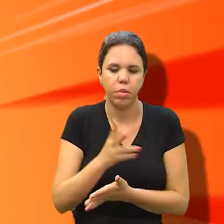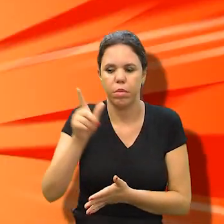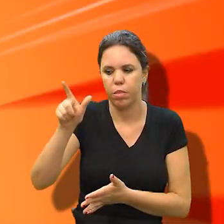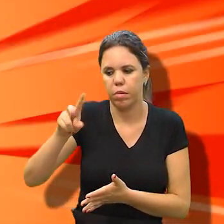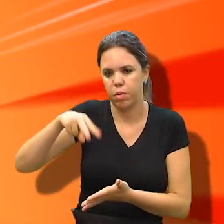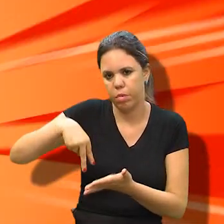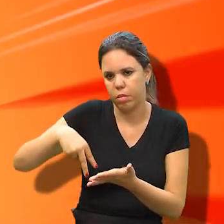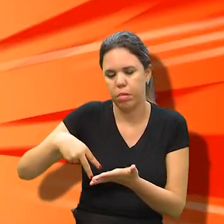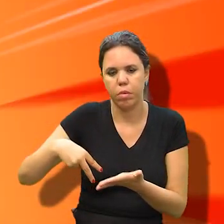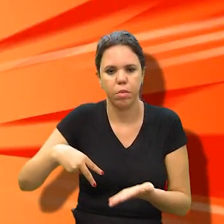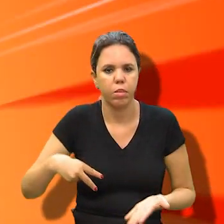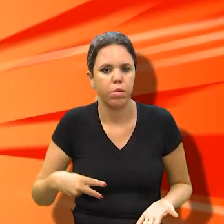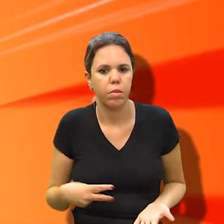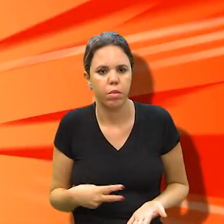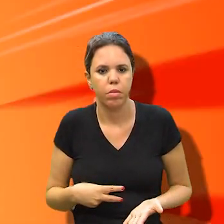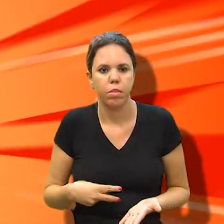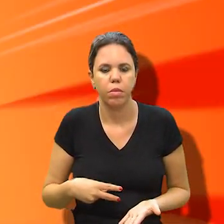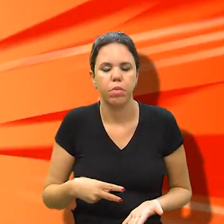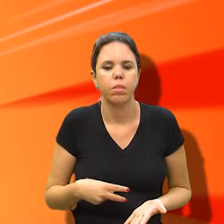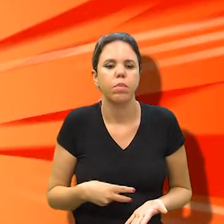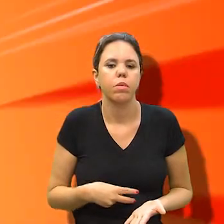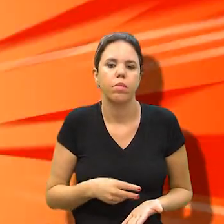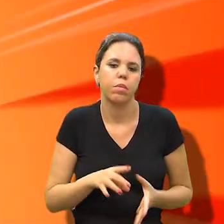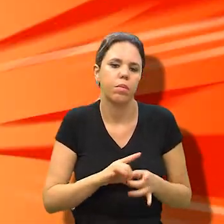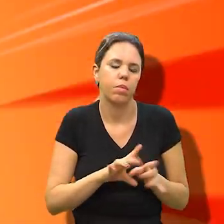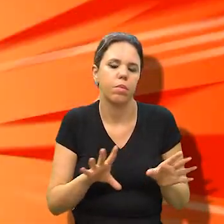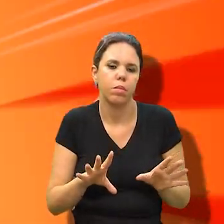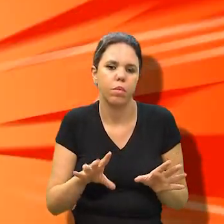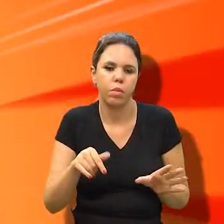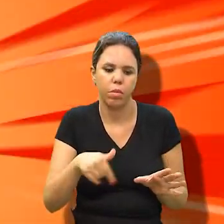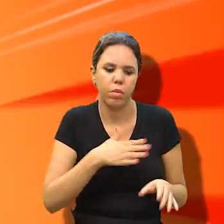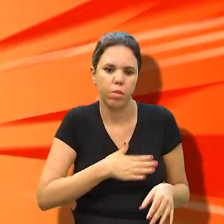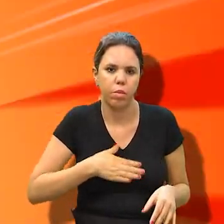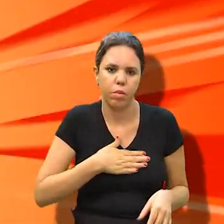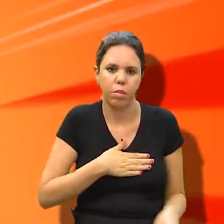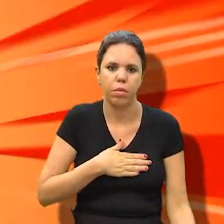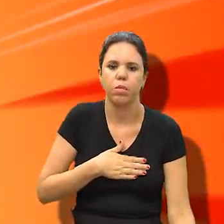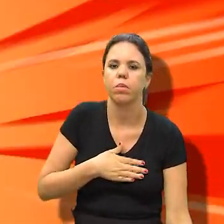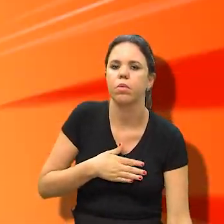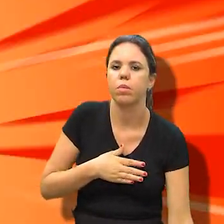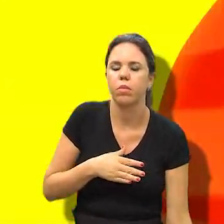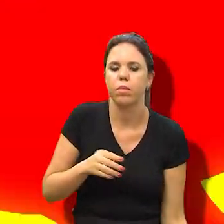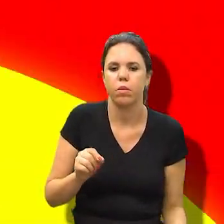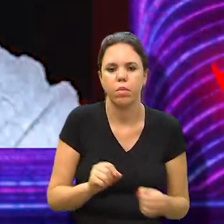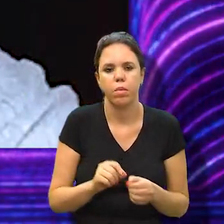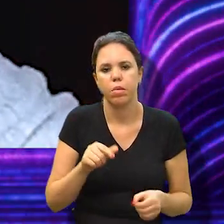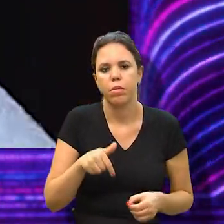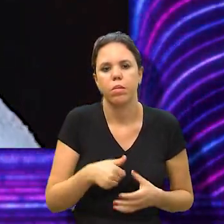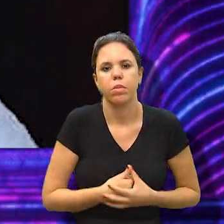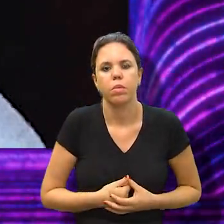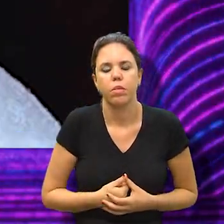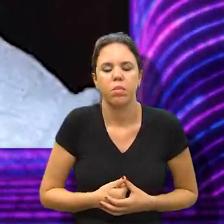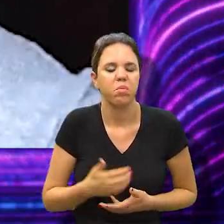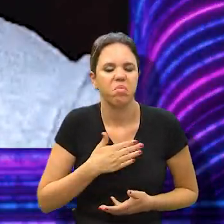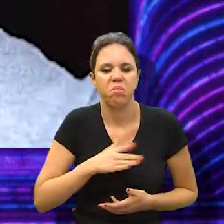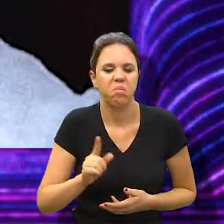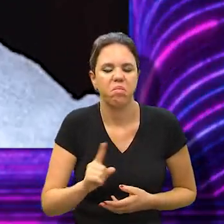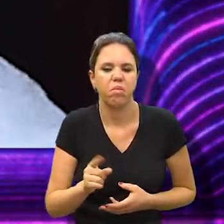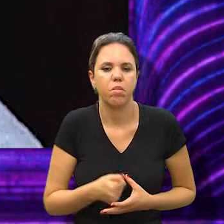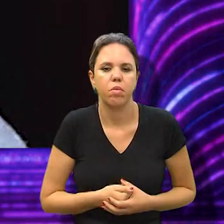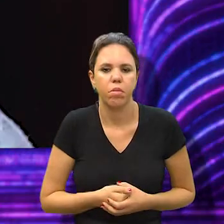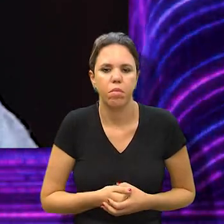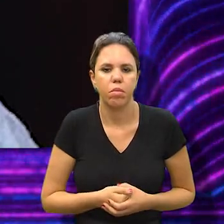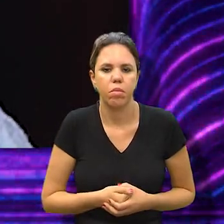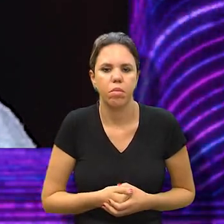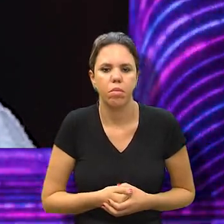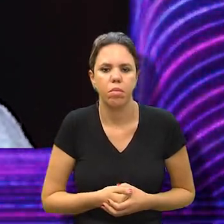Já o leitor ele foca, eu gostei dessa parte aqui, vamos falar dessa parte aqui. Eu não gostei disso